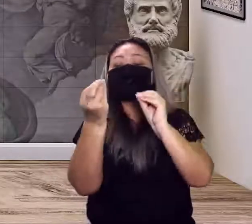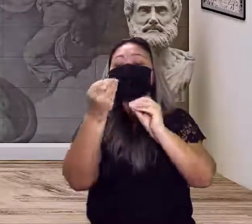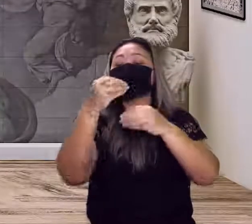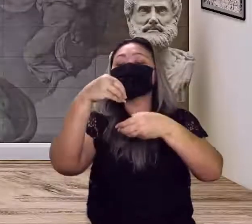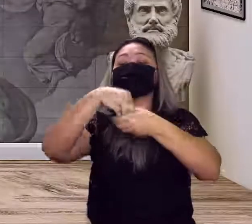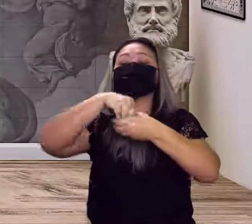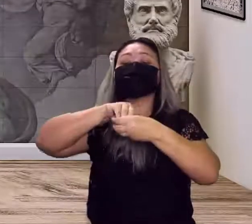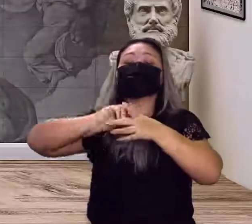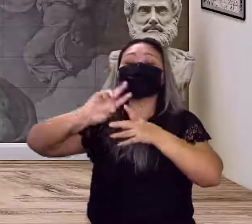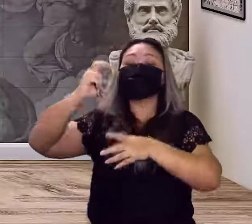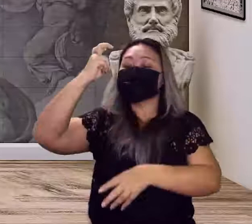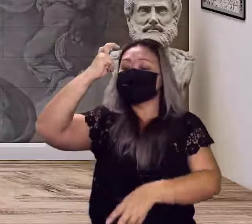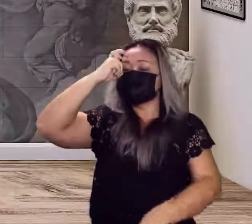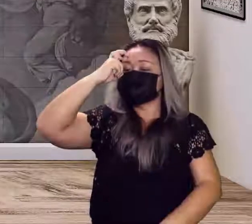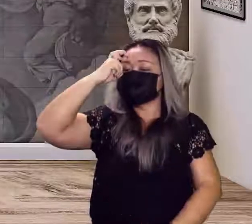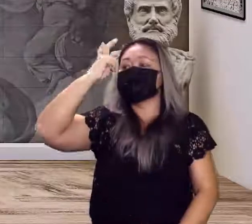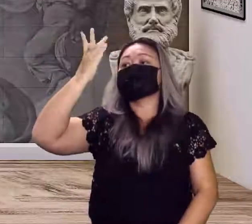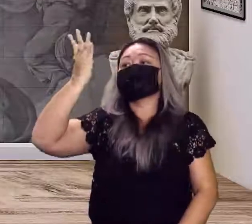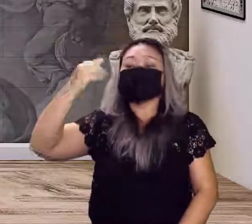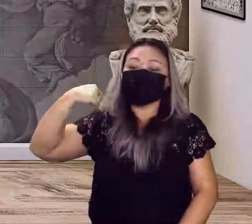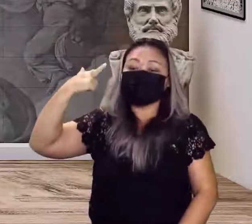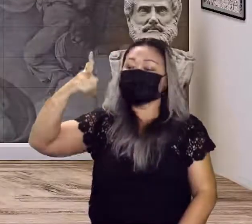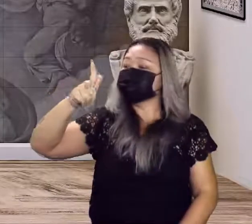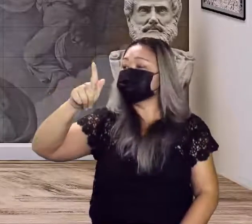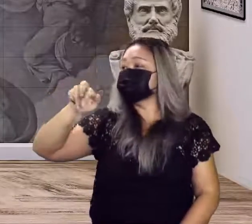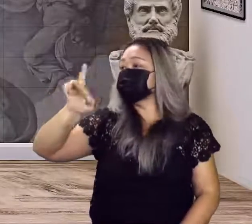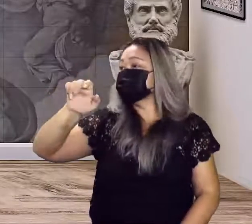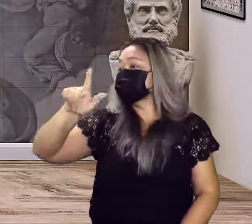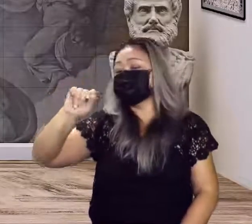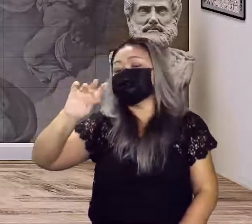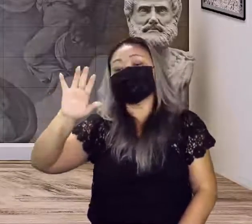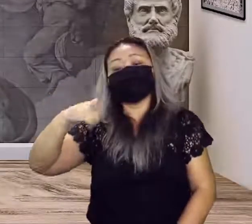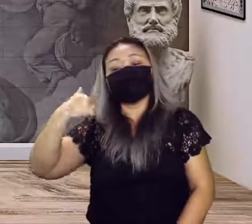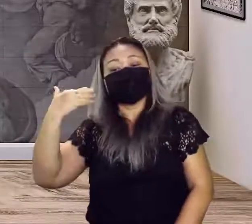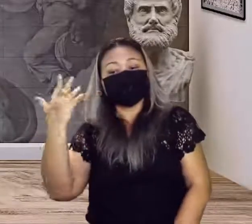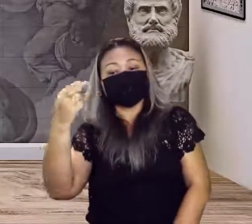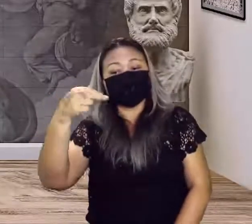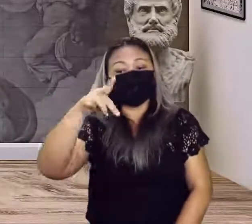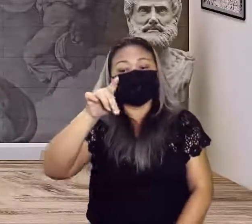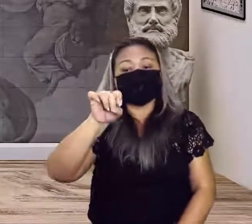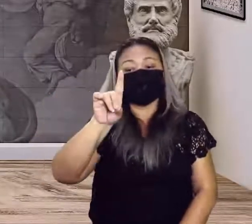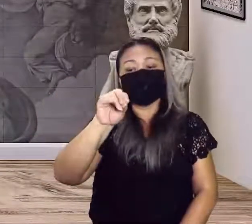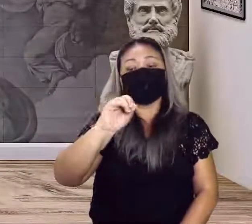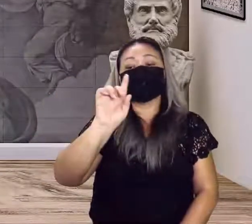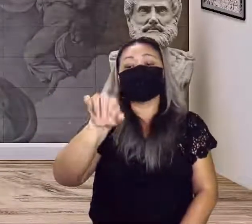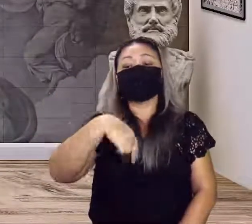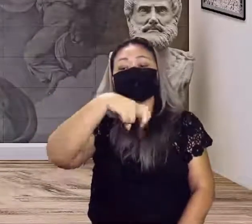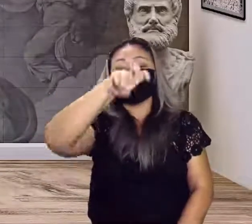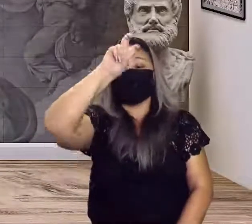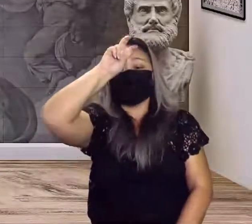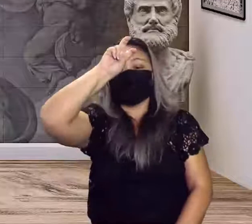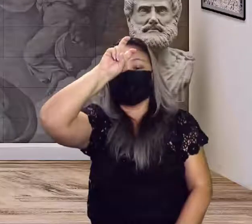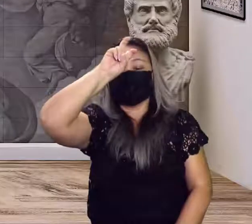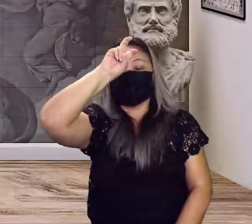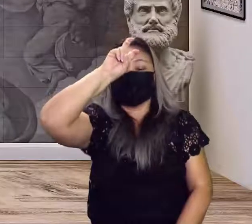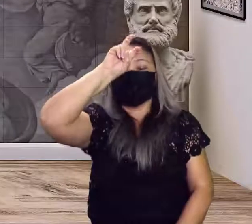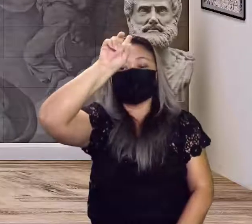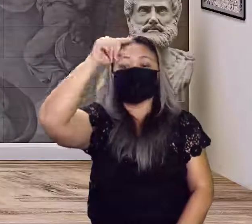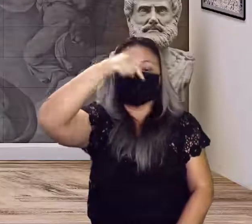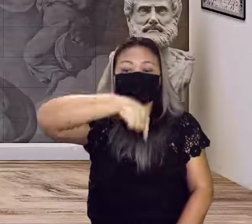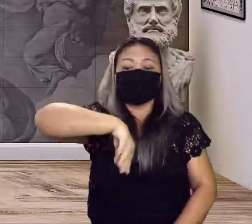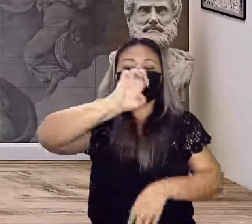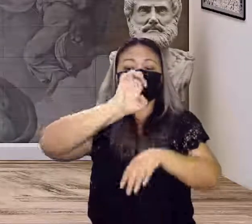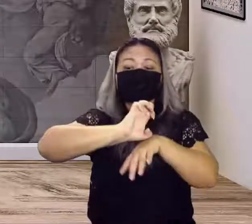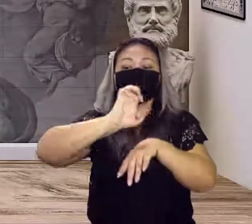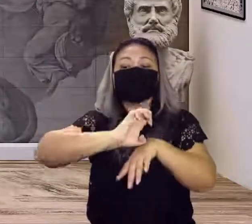cultura. A cultura dos gregos constituiu, dos nórdicos, né, dos egípcios e a do nosso